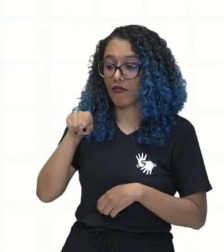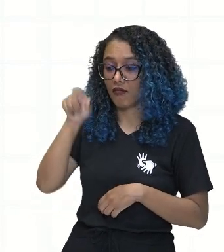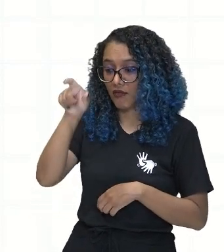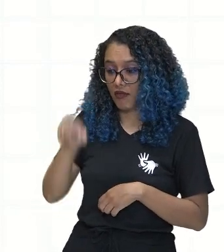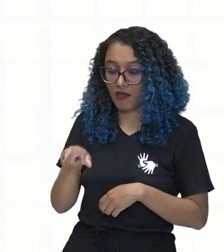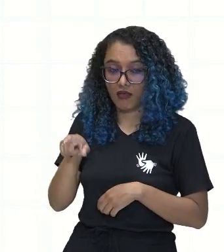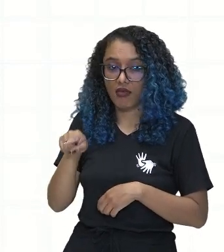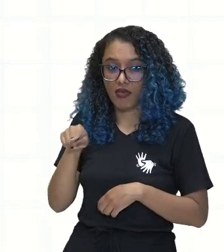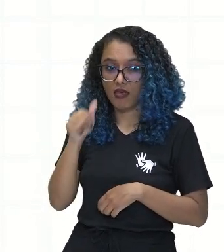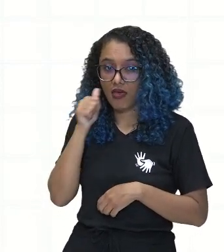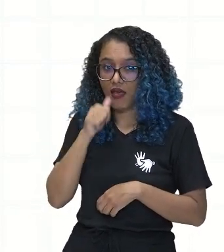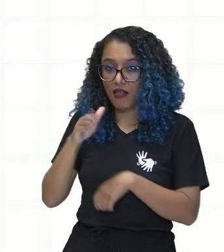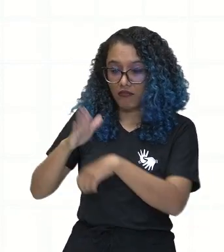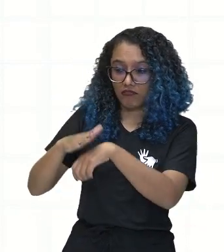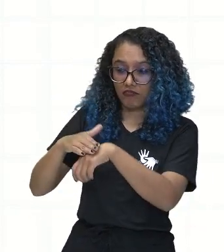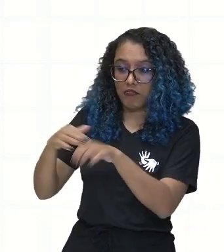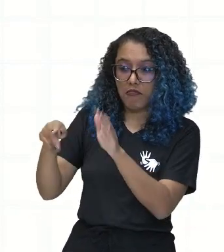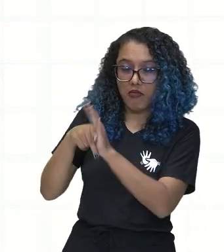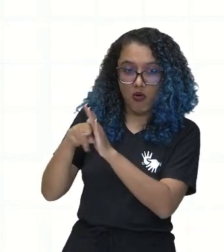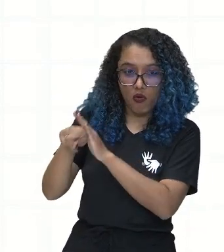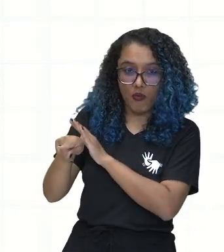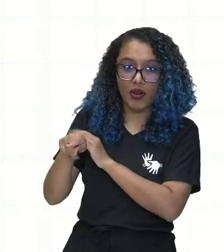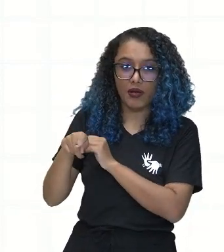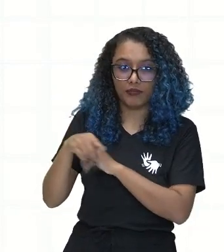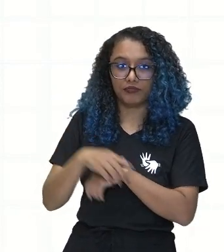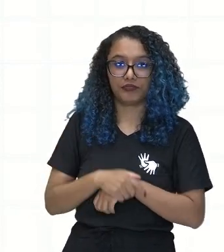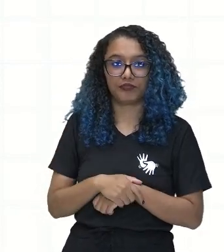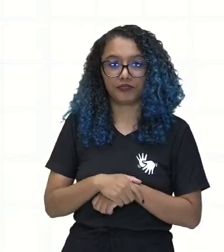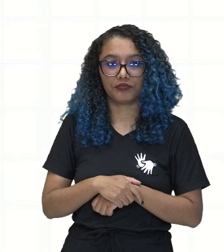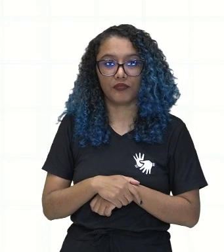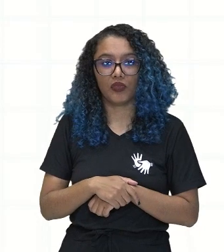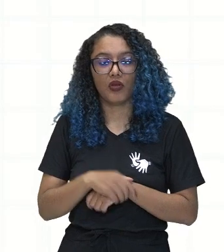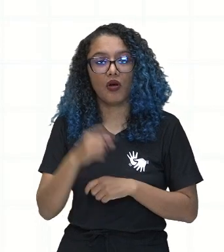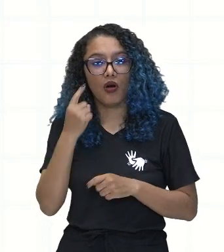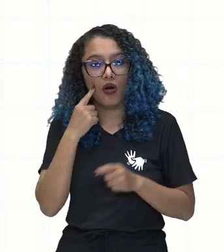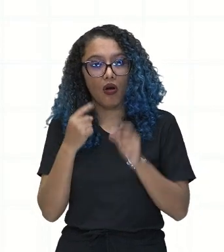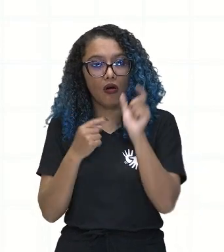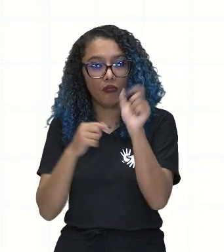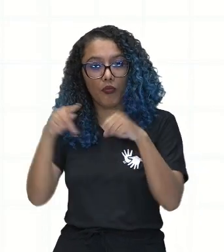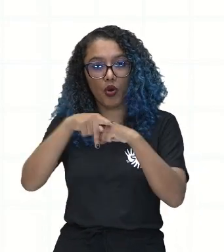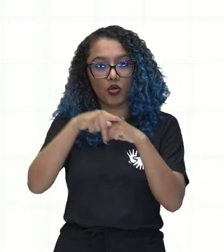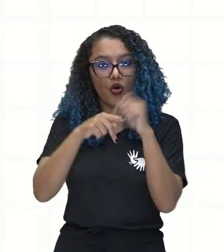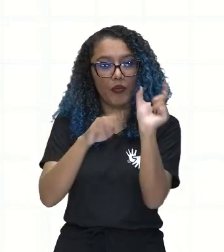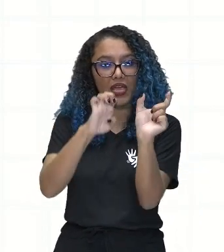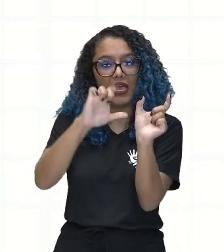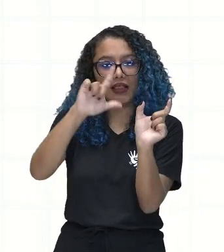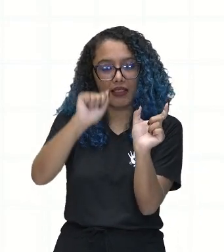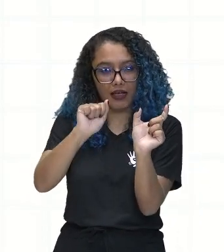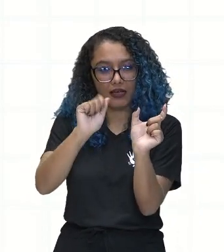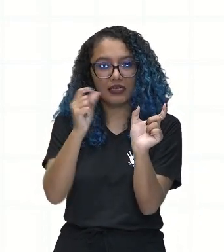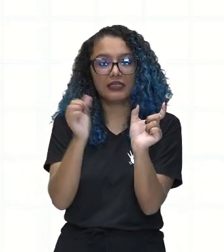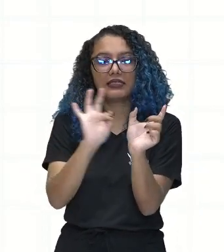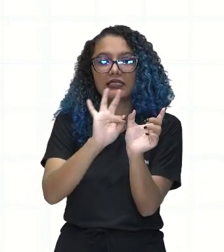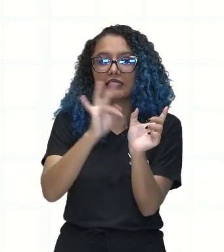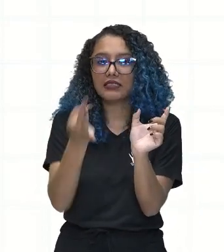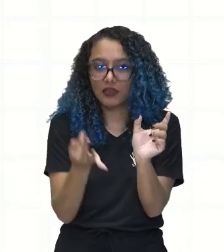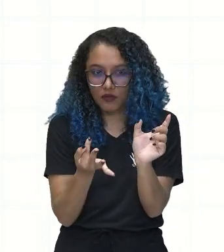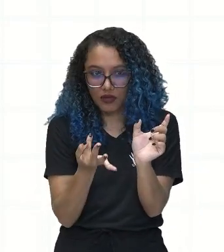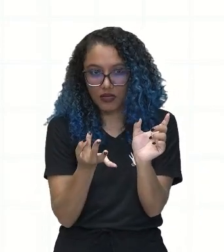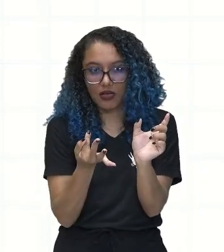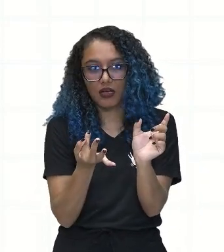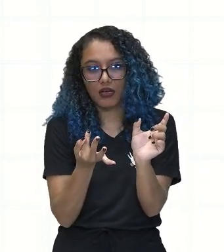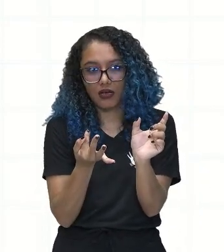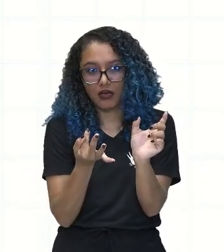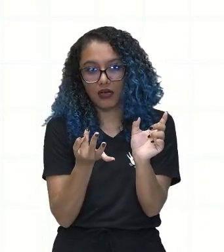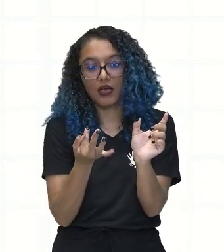singular, singular, ok? Então temos aqui o pronome está no singular, o próprio ou própria vai estar